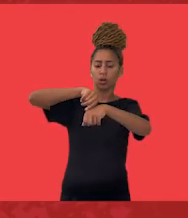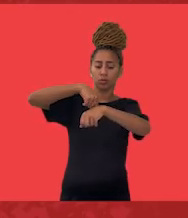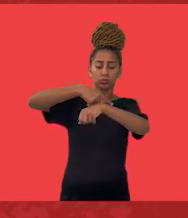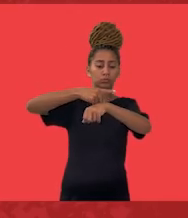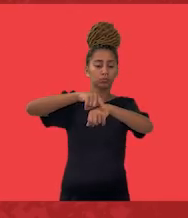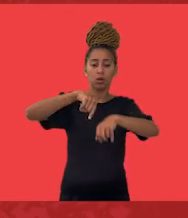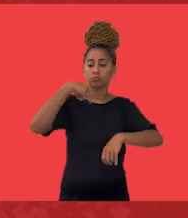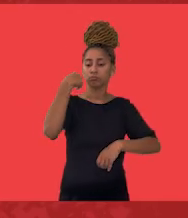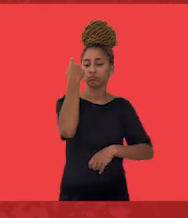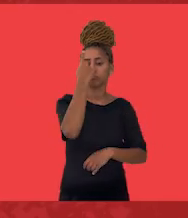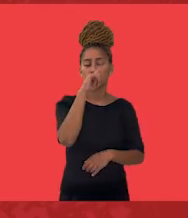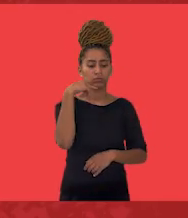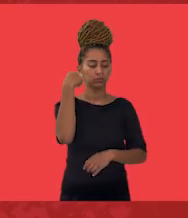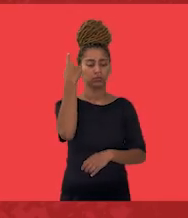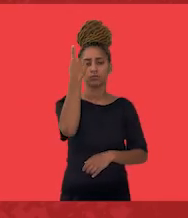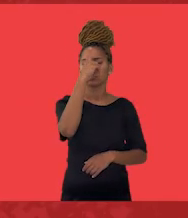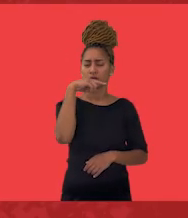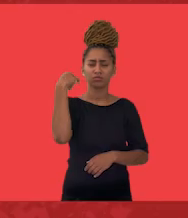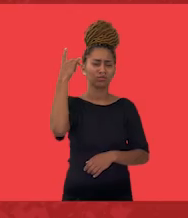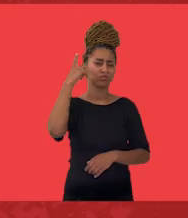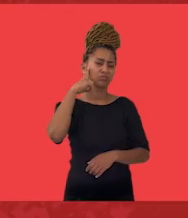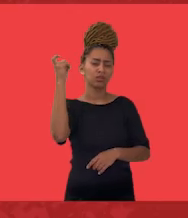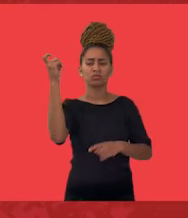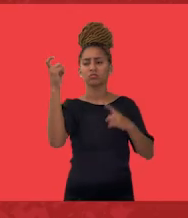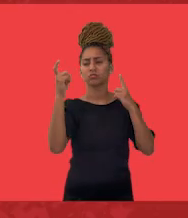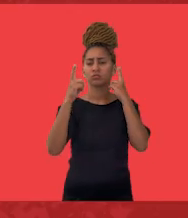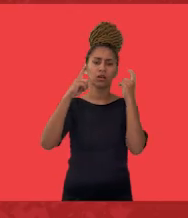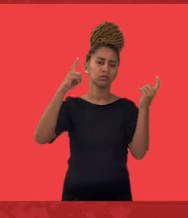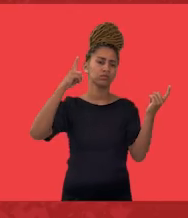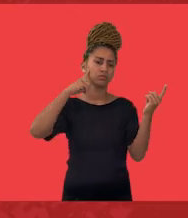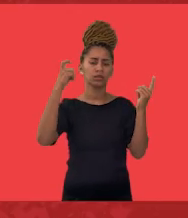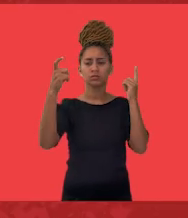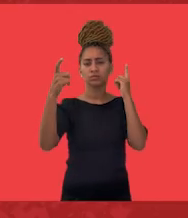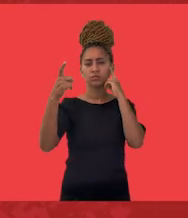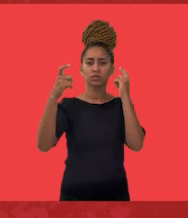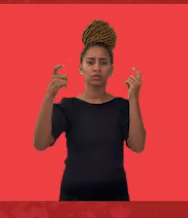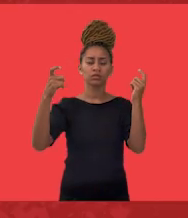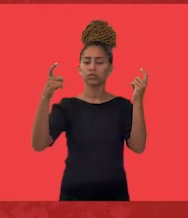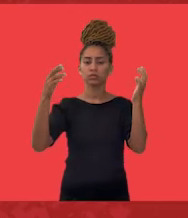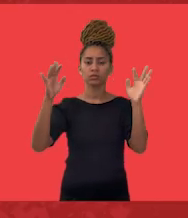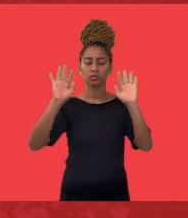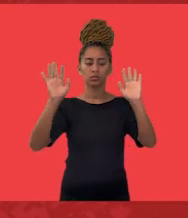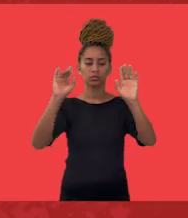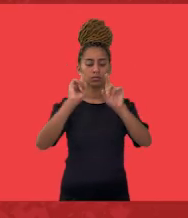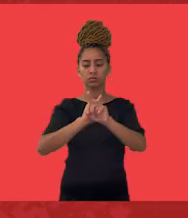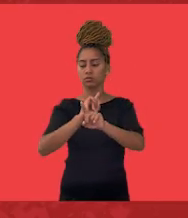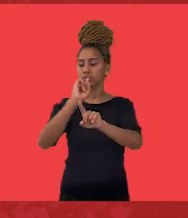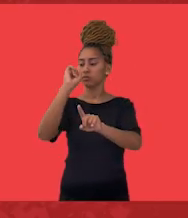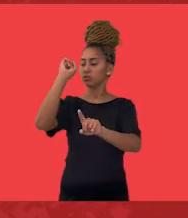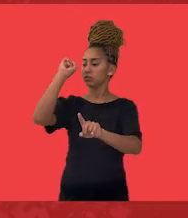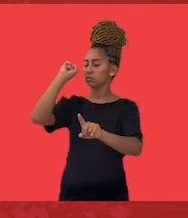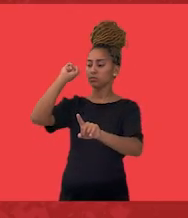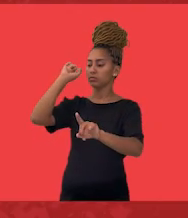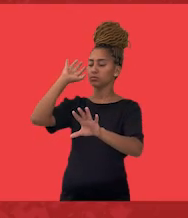Outra romântica. Nessas horas eu gostaria de ser uma camponesa de